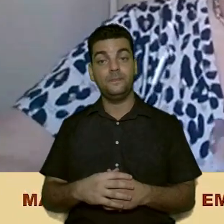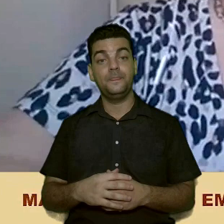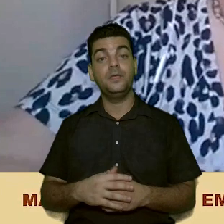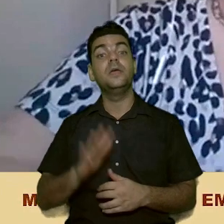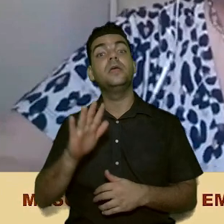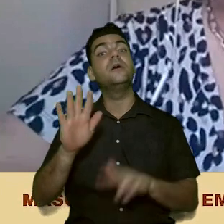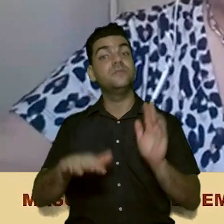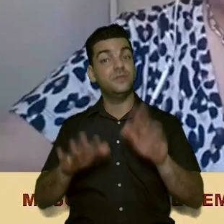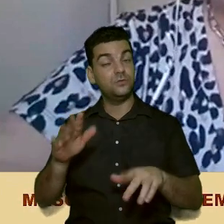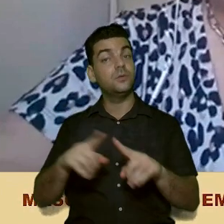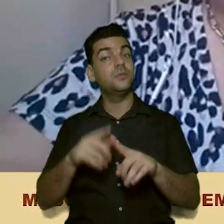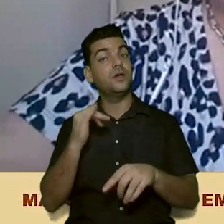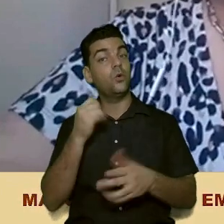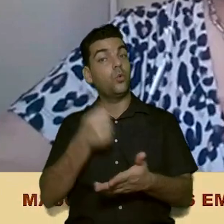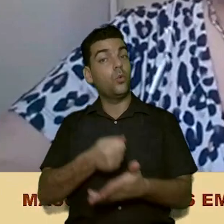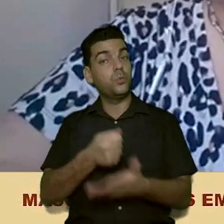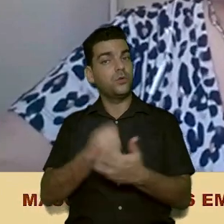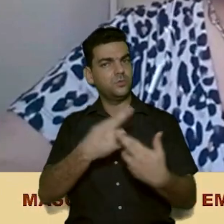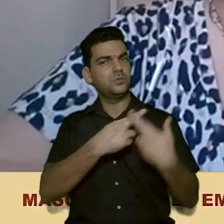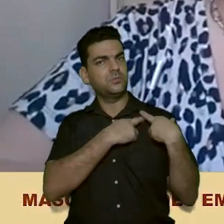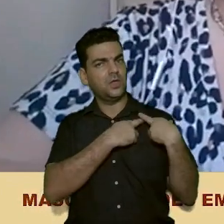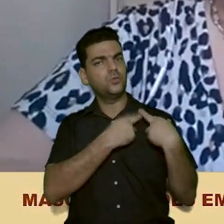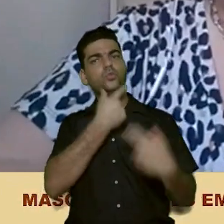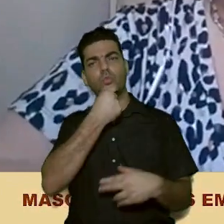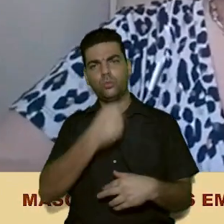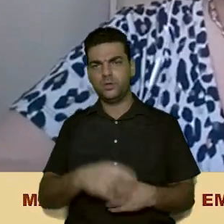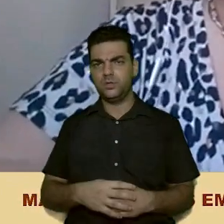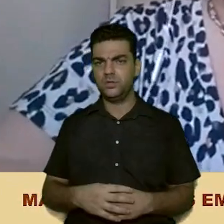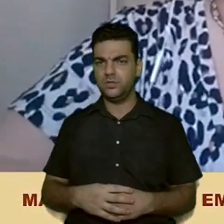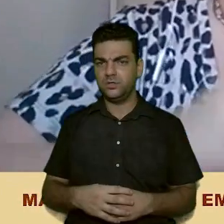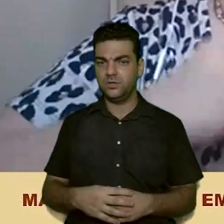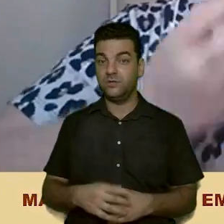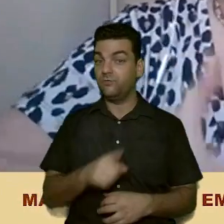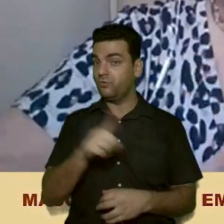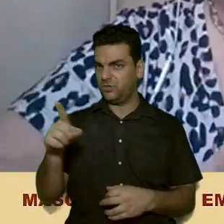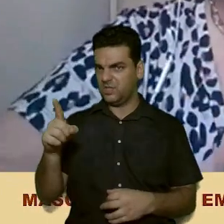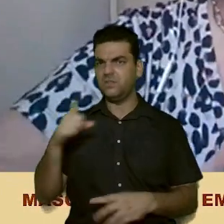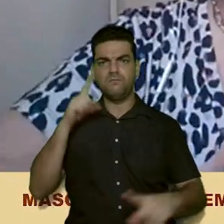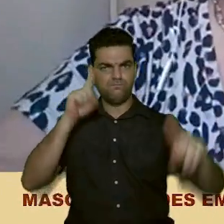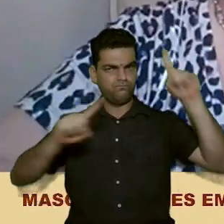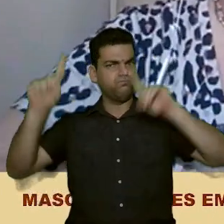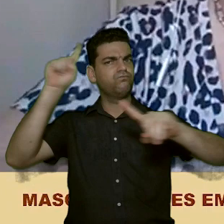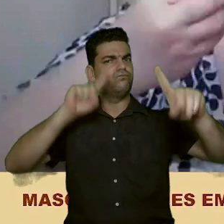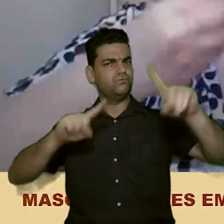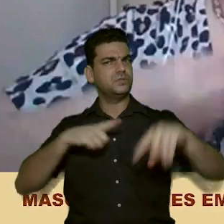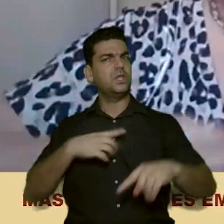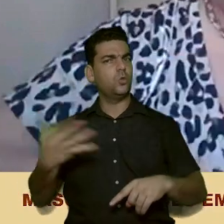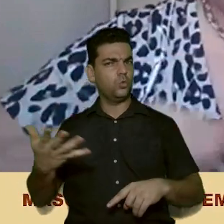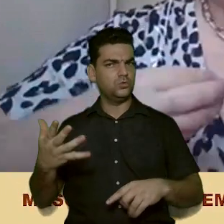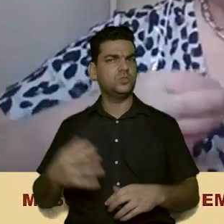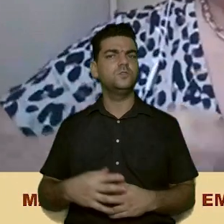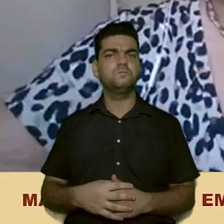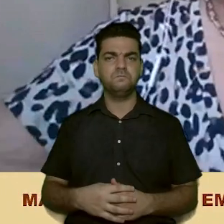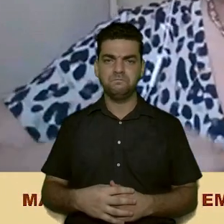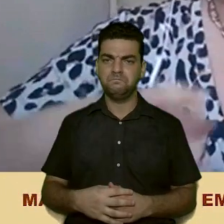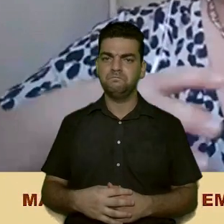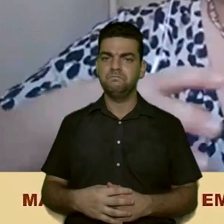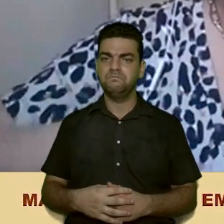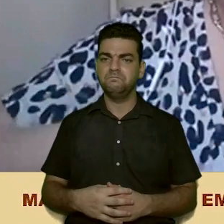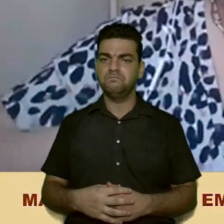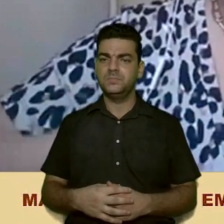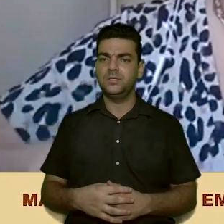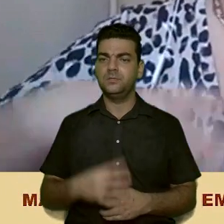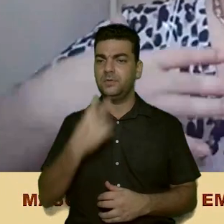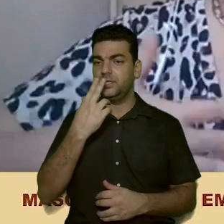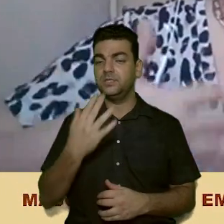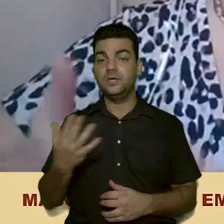muita responsabilidade dos homens. A posição de poder e privilégio que vocês ocupam são posições que